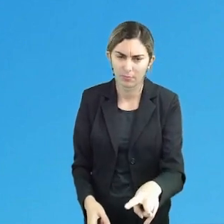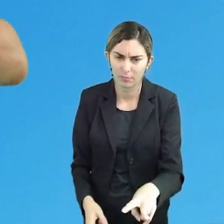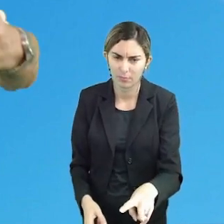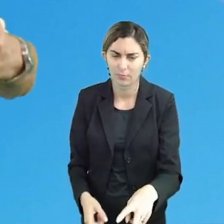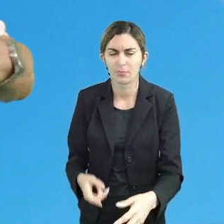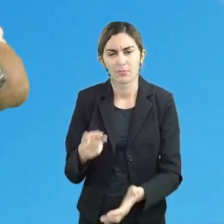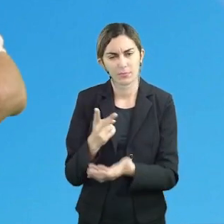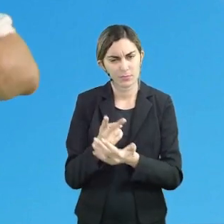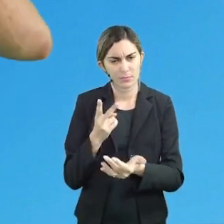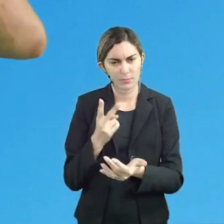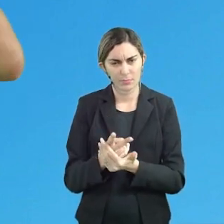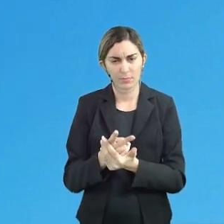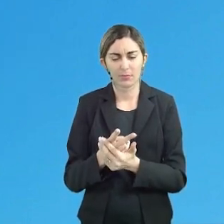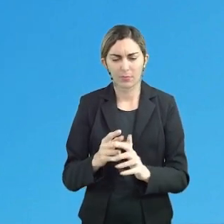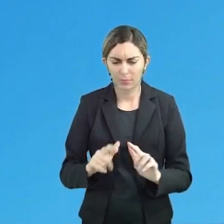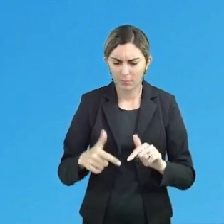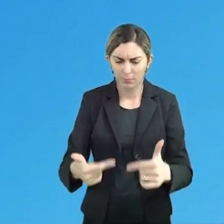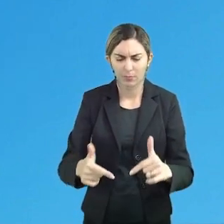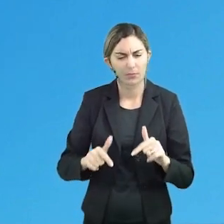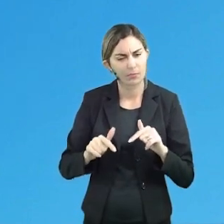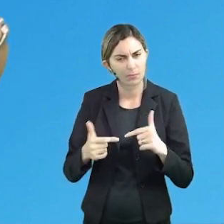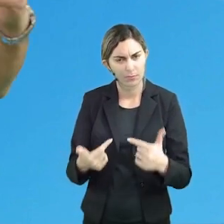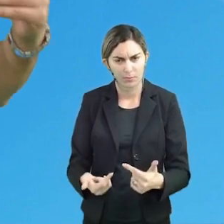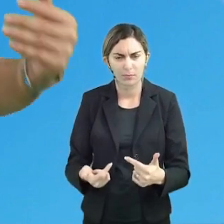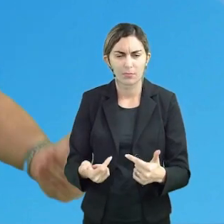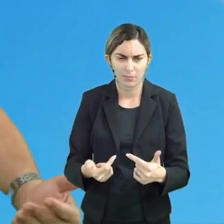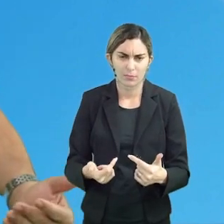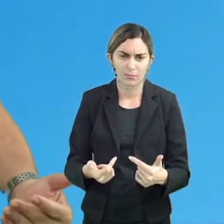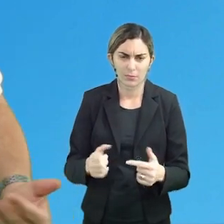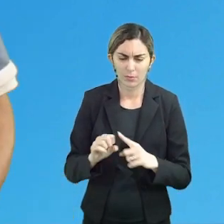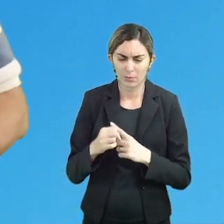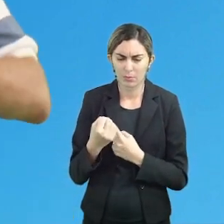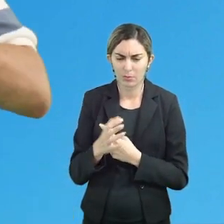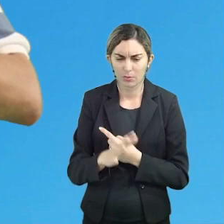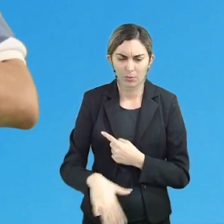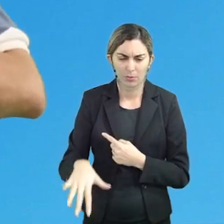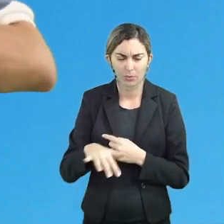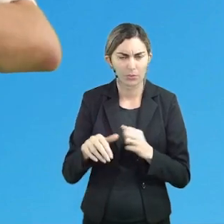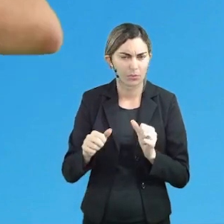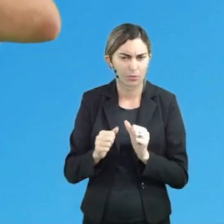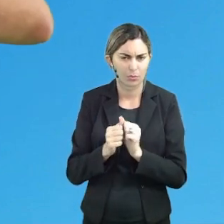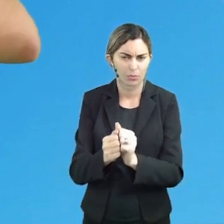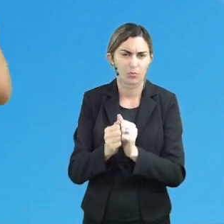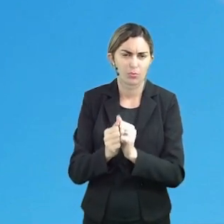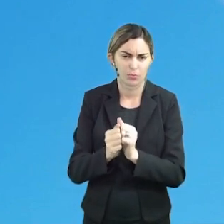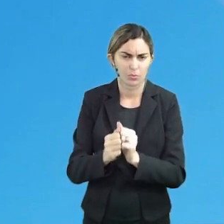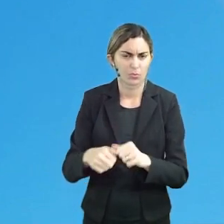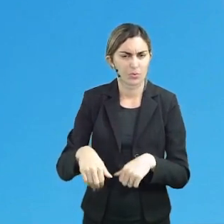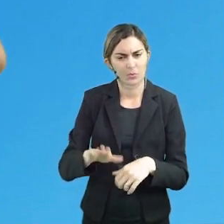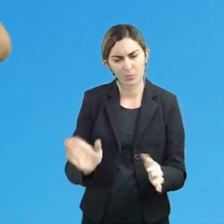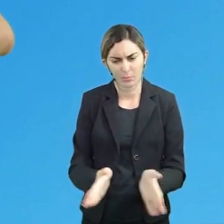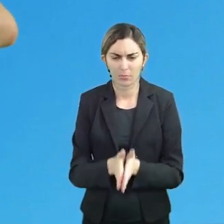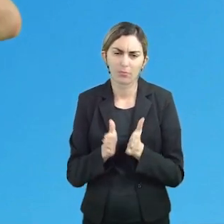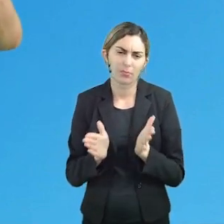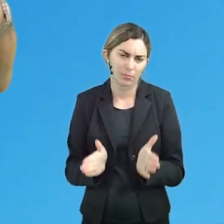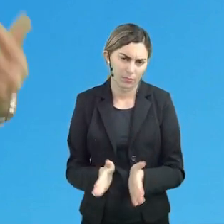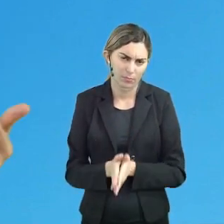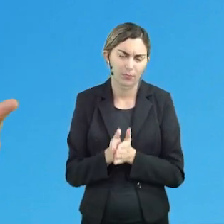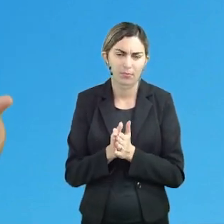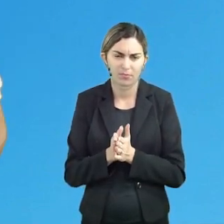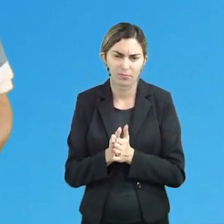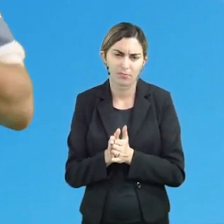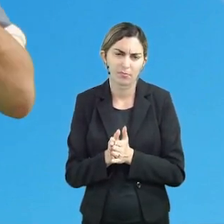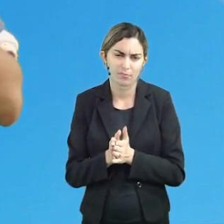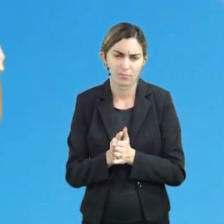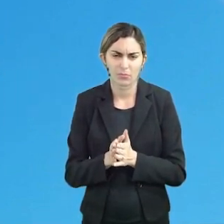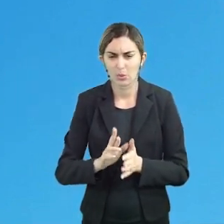só sempre o que? A sua atuação no plano social, junto aos mais empobrecidos, aos